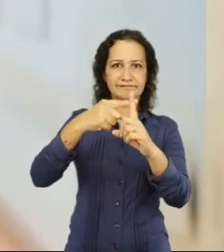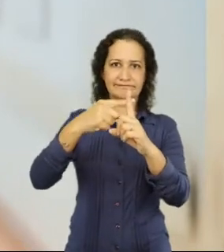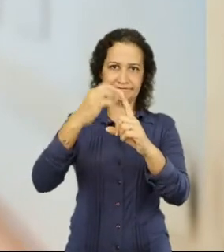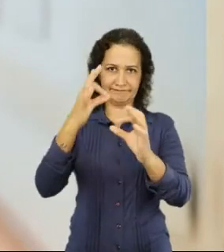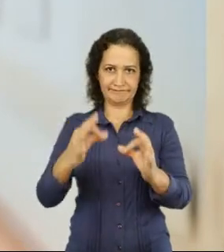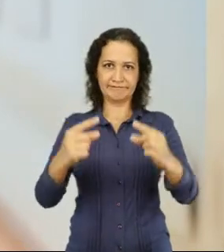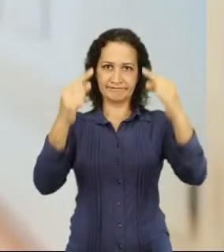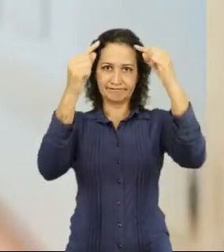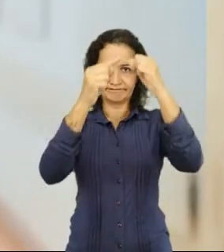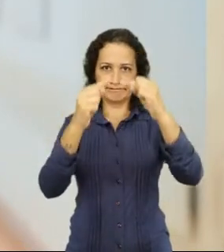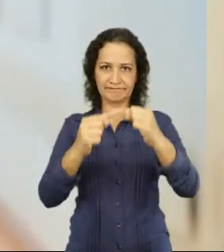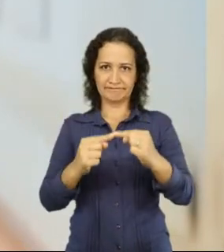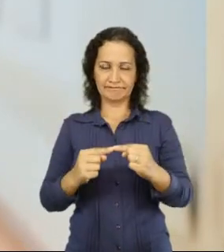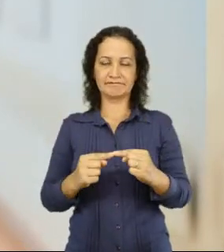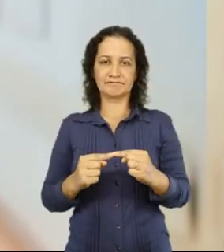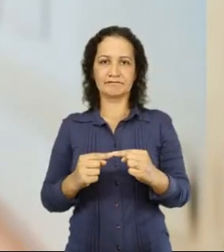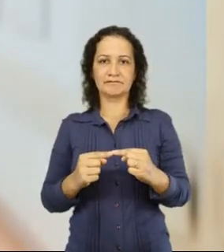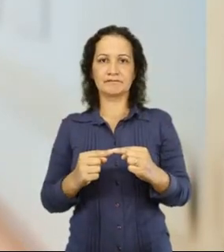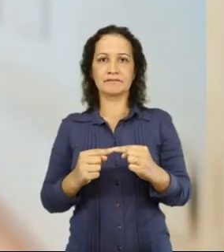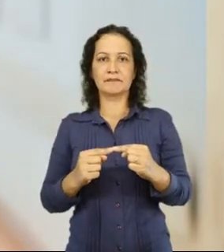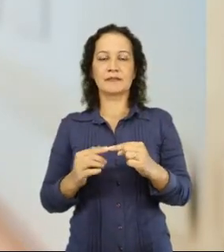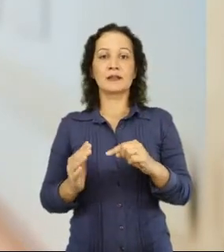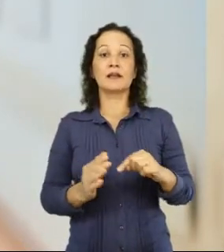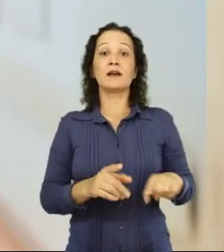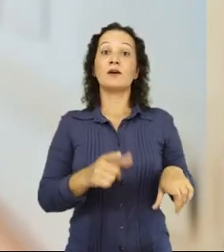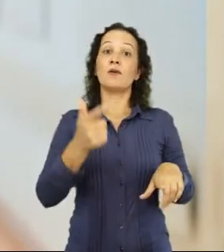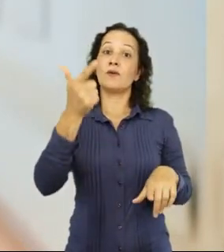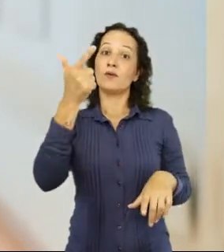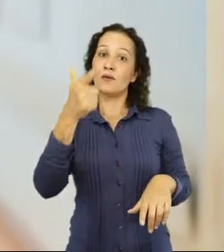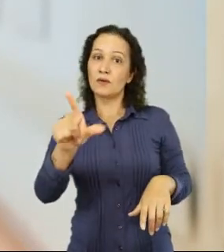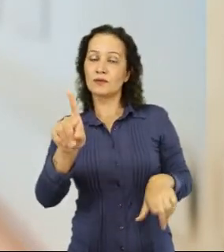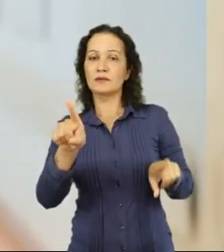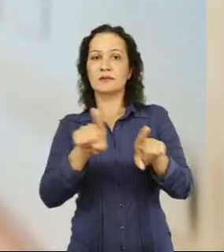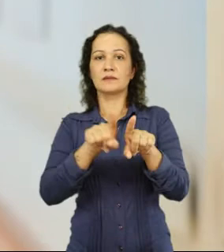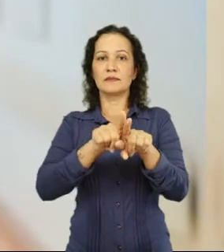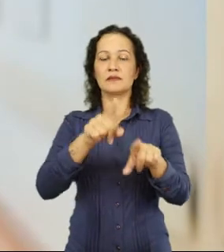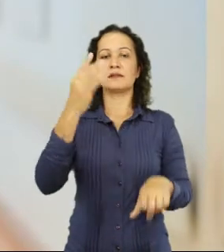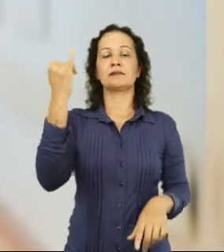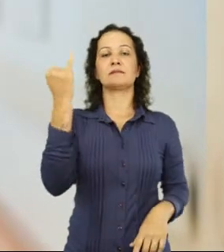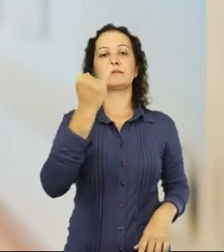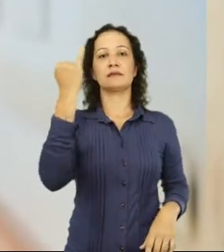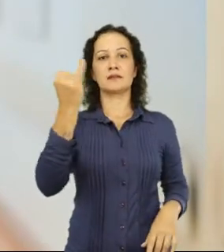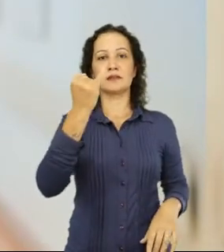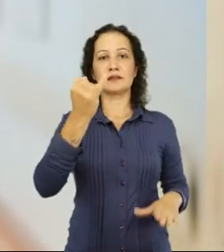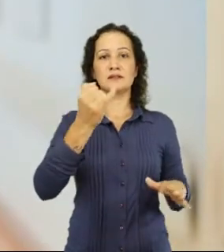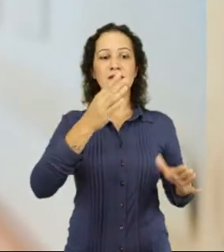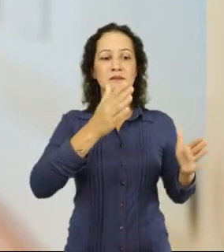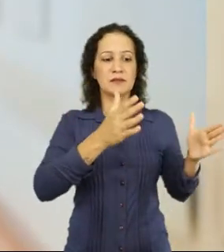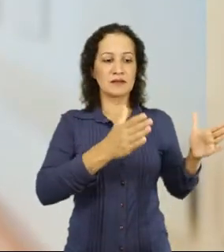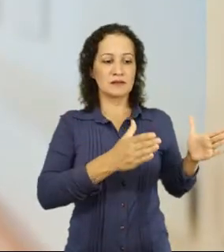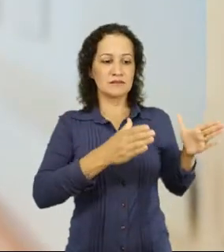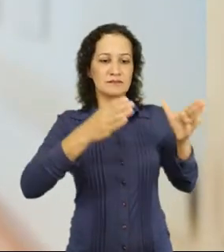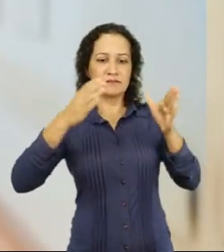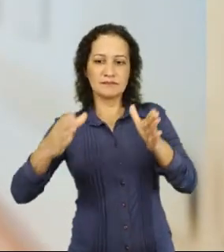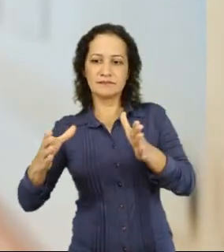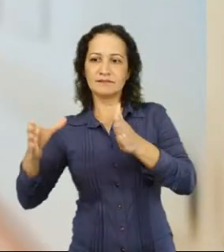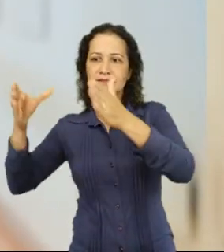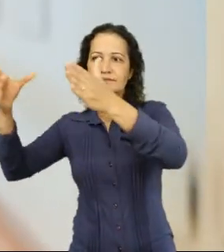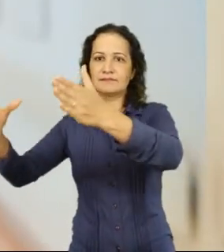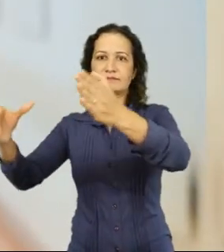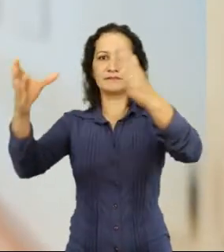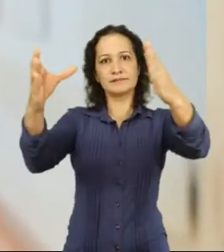das pessoas. E é importante que durante todo o trajeto realizado por essa equipe com a caixa